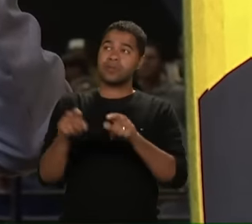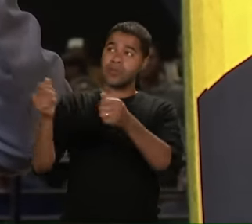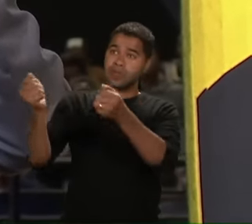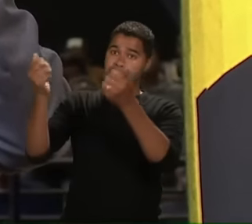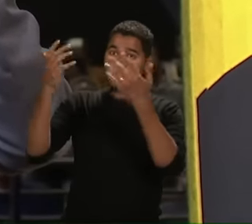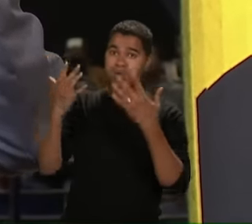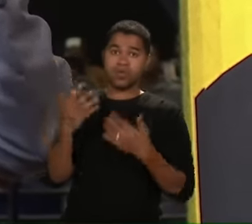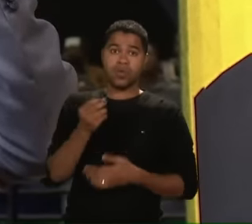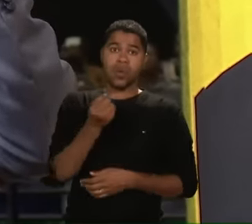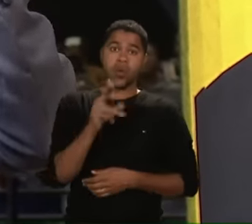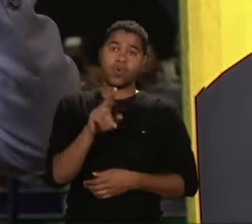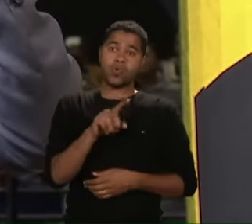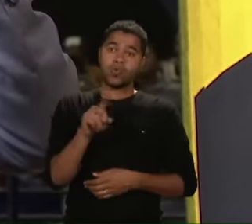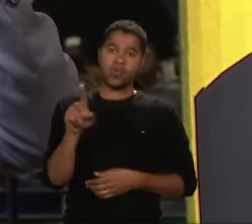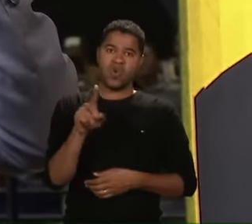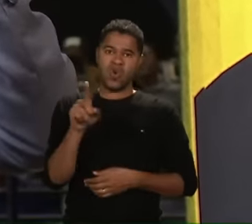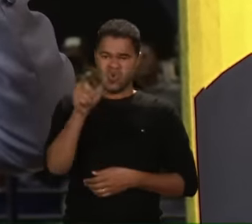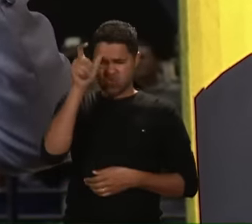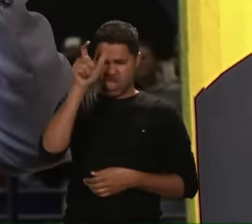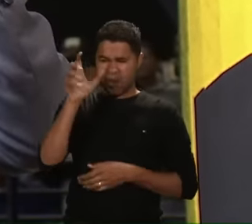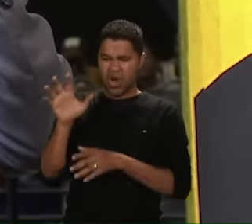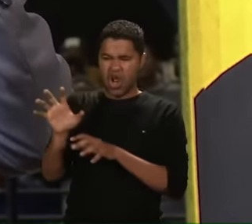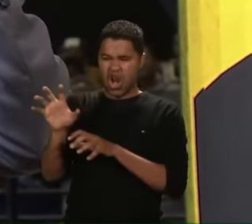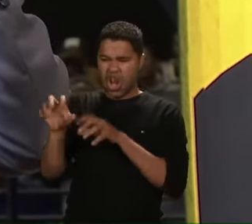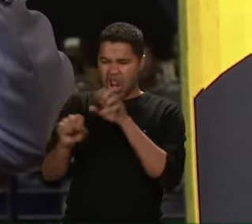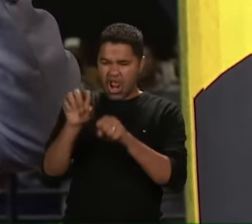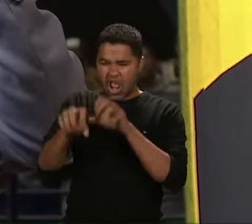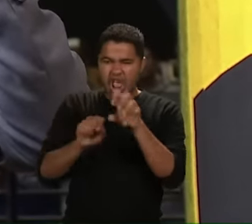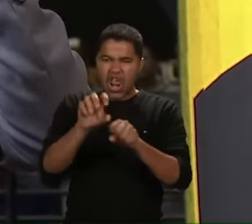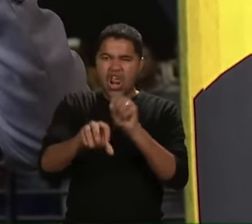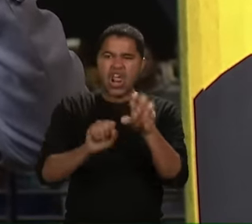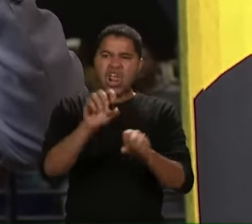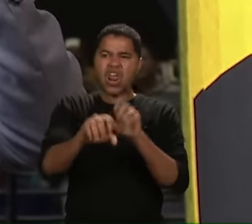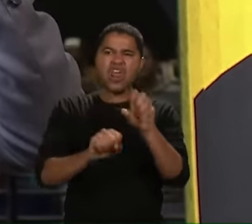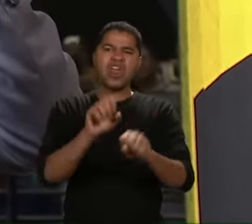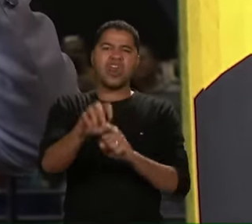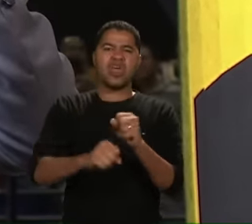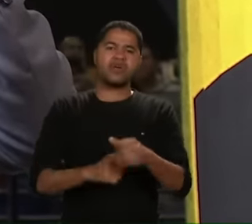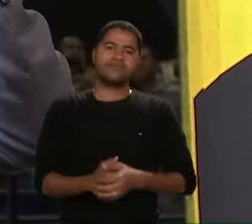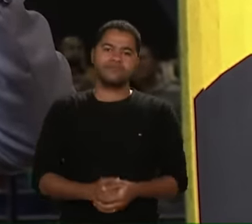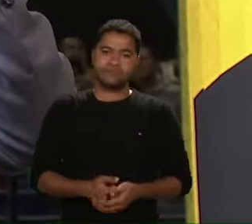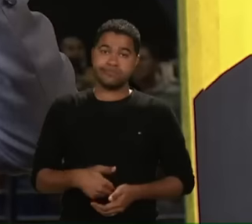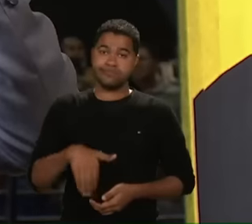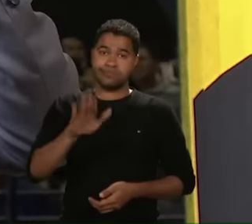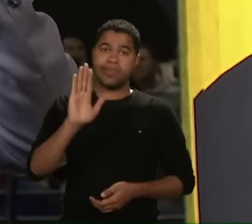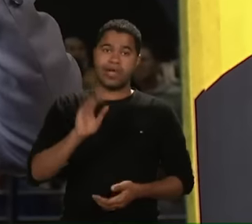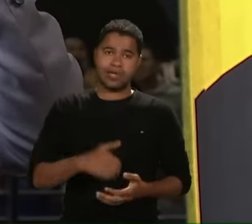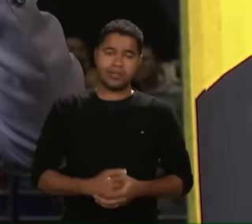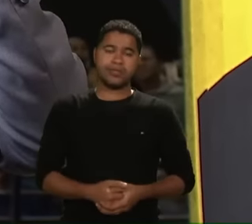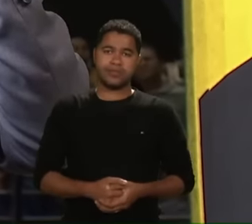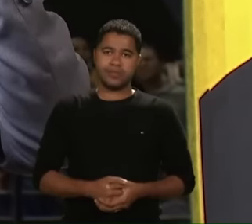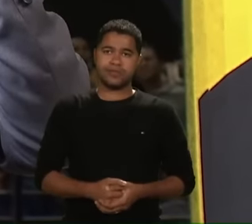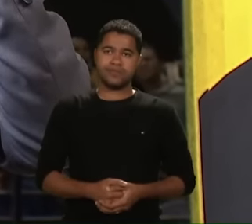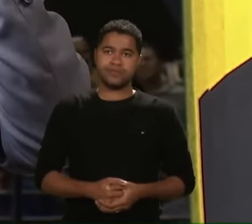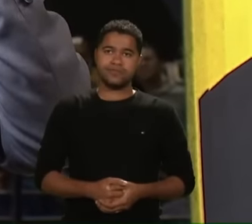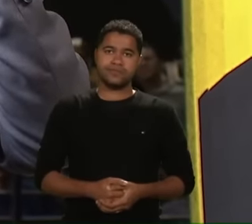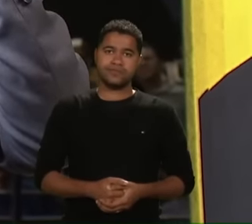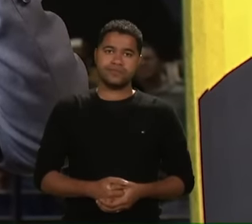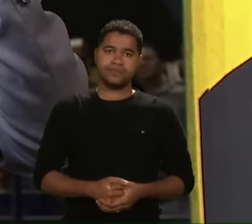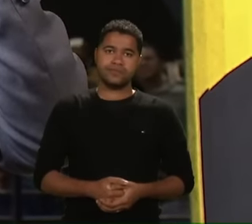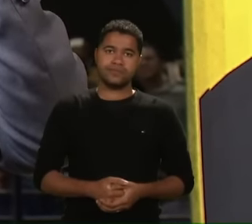bênção, ou senão o devorador come o seu dízimo e come muito mais do que isso.